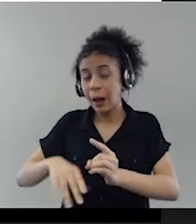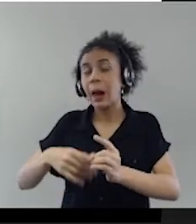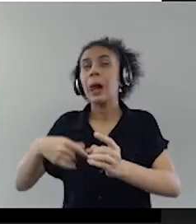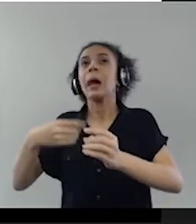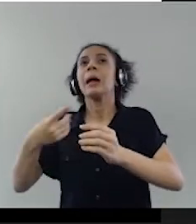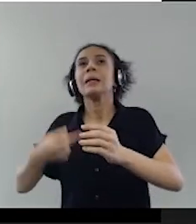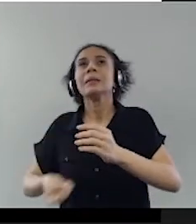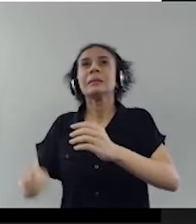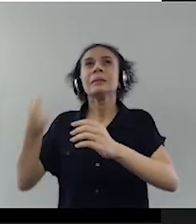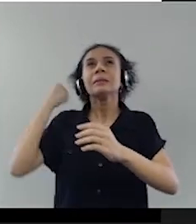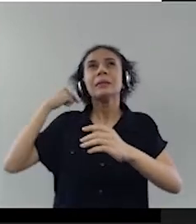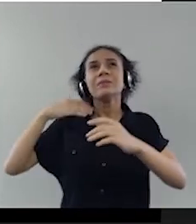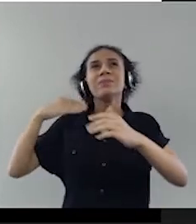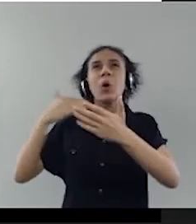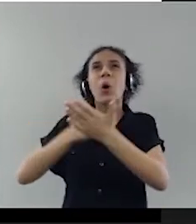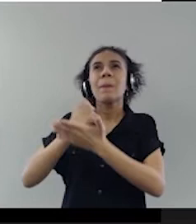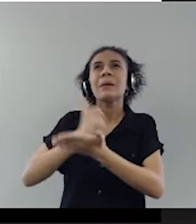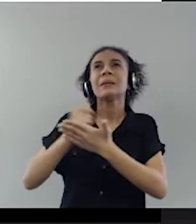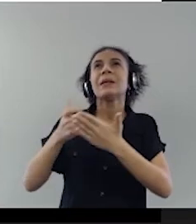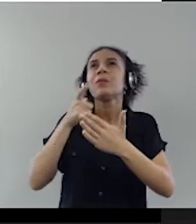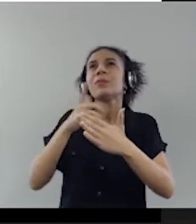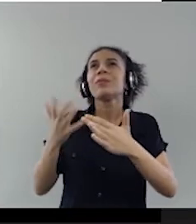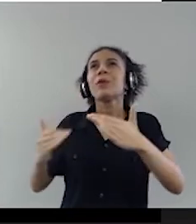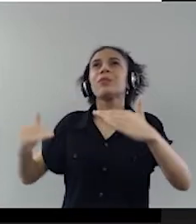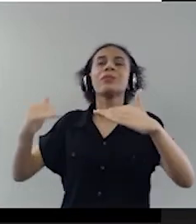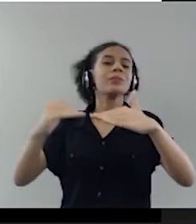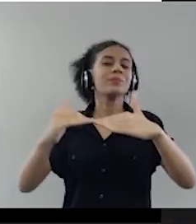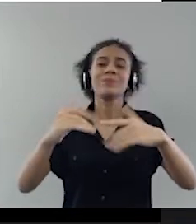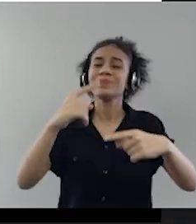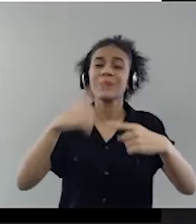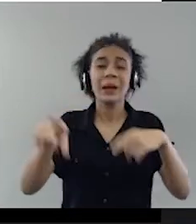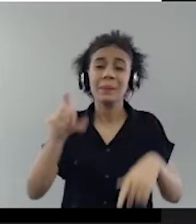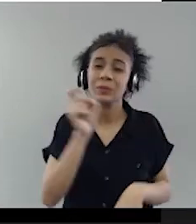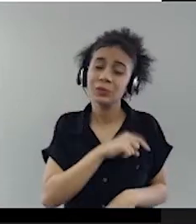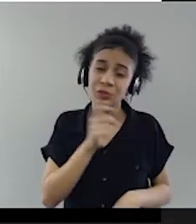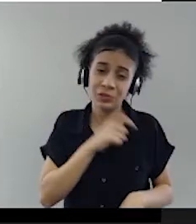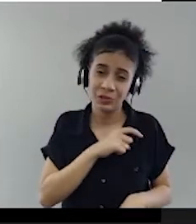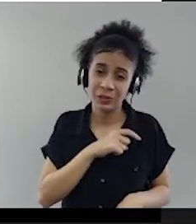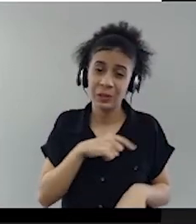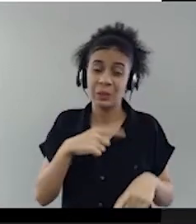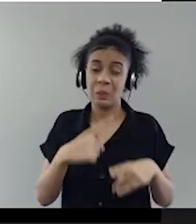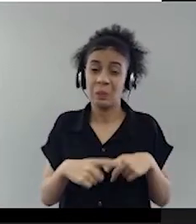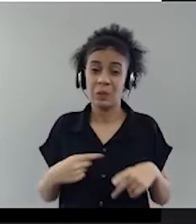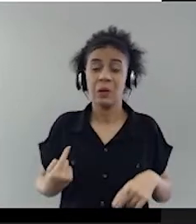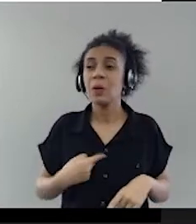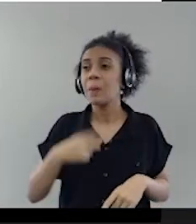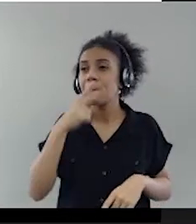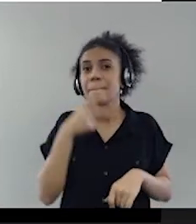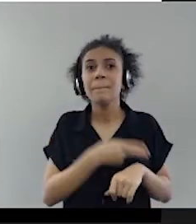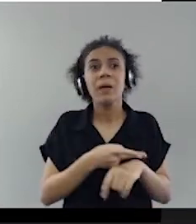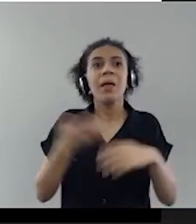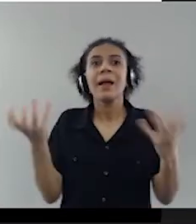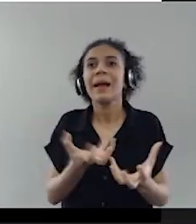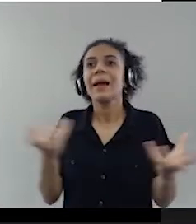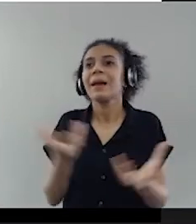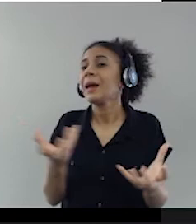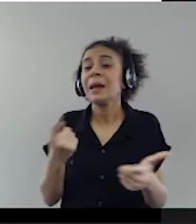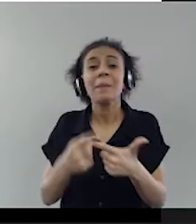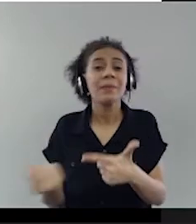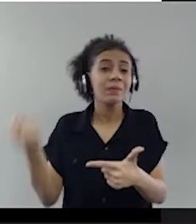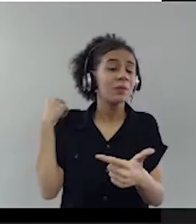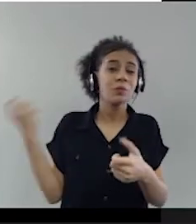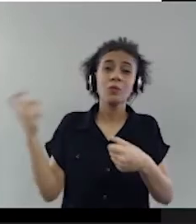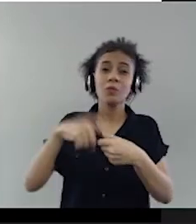equilíbrio inicial é uma falácia. E esse é o grande ponto. A gente está buscando uma coisa que não existe, porque não volta.